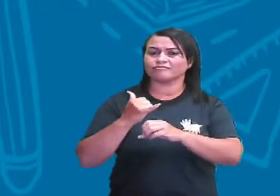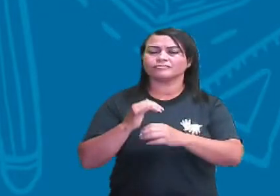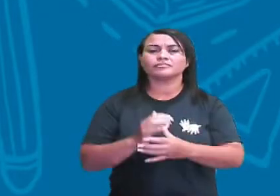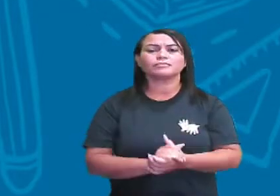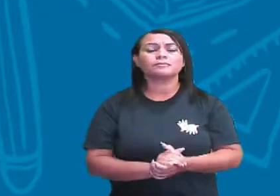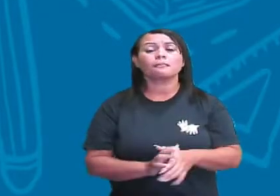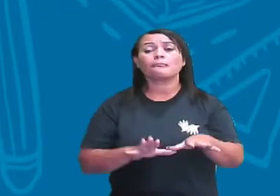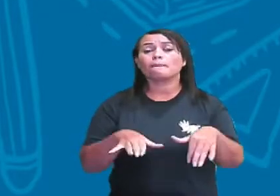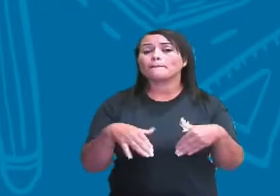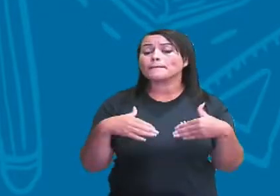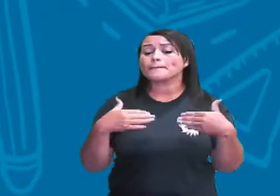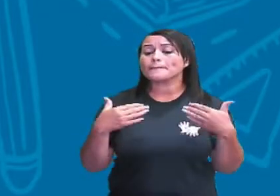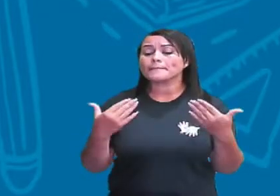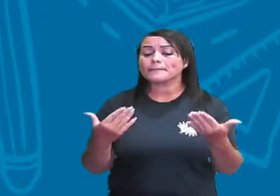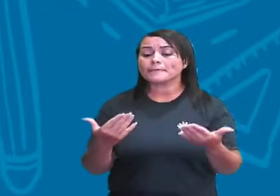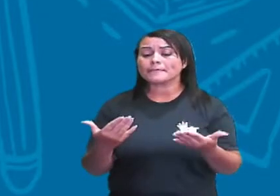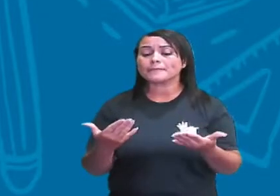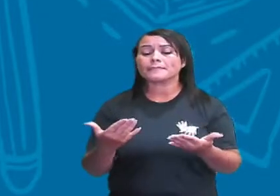Então,